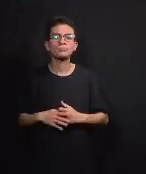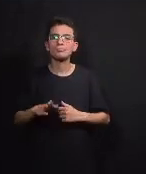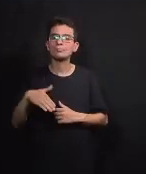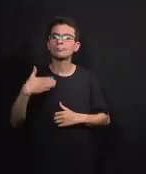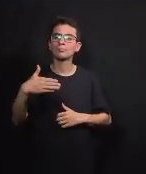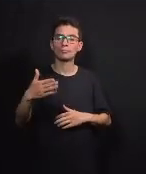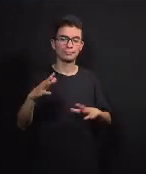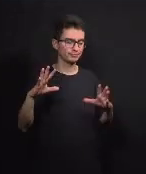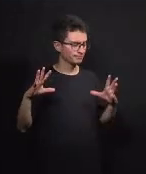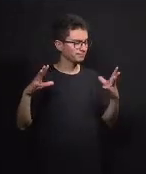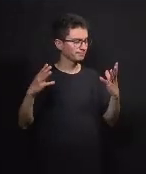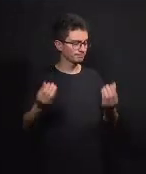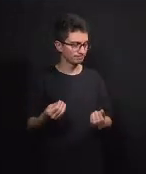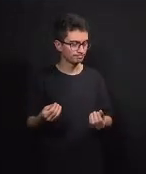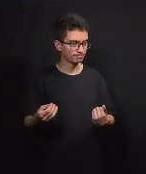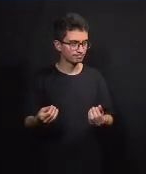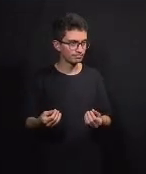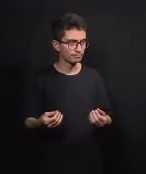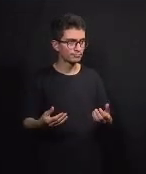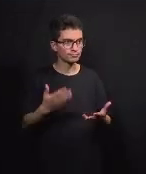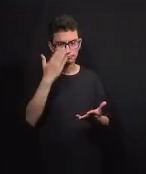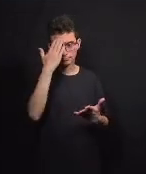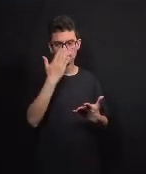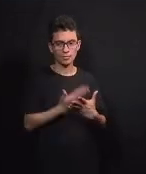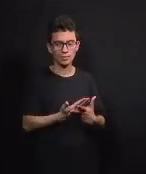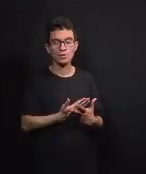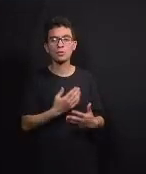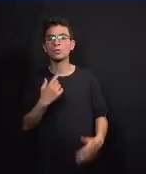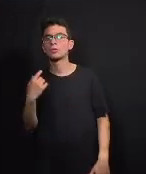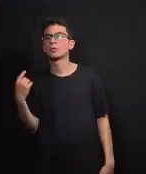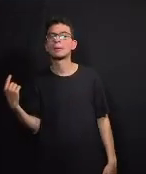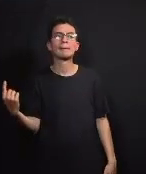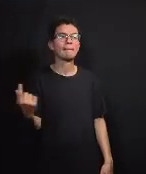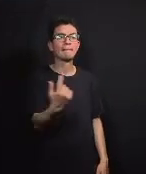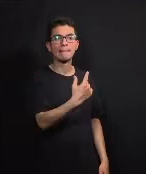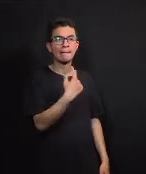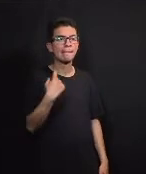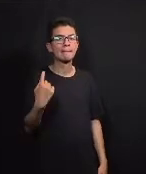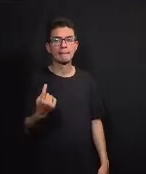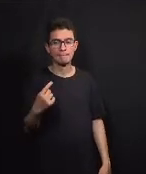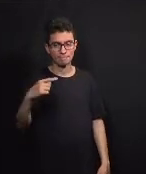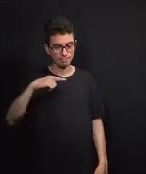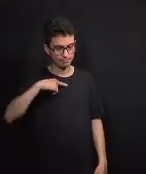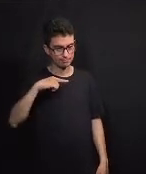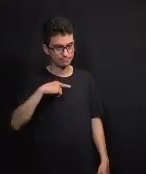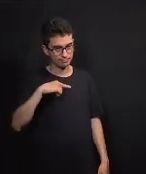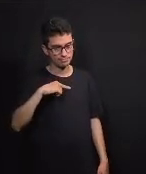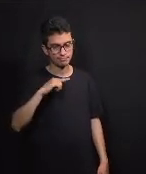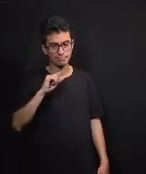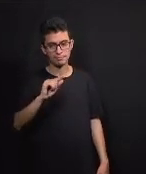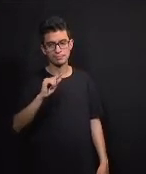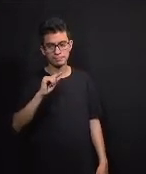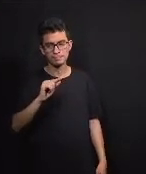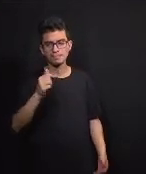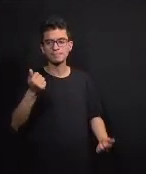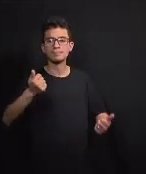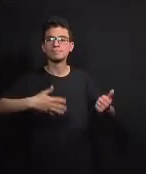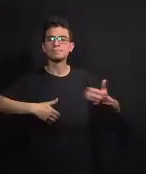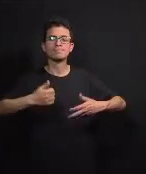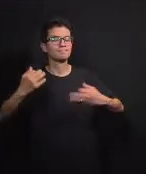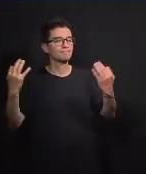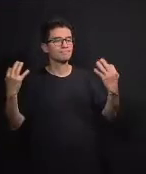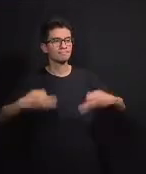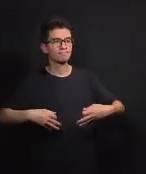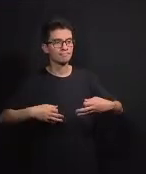tudo, eu creio que para nós, mais próximo de nós, o exemplo, sem dúvida nenhuma,